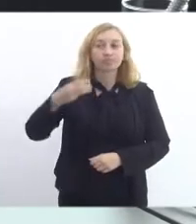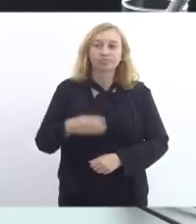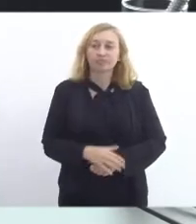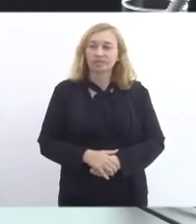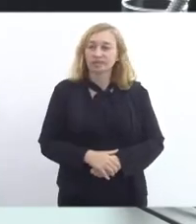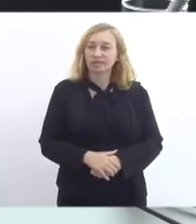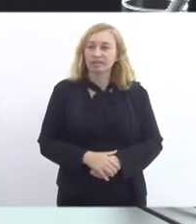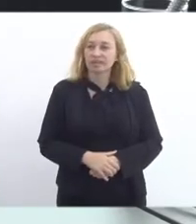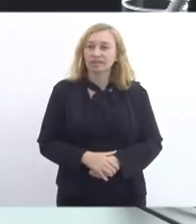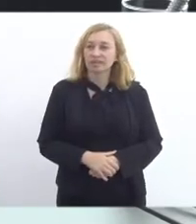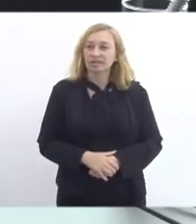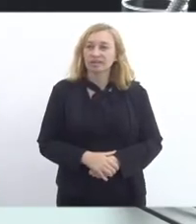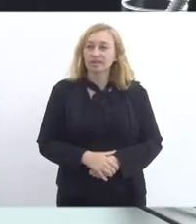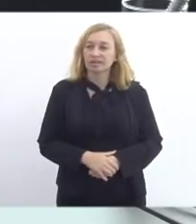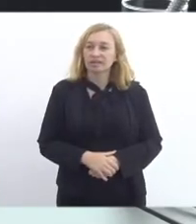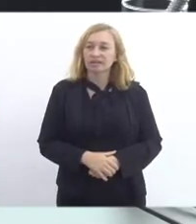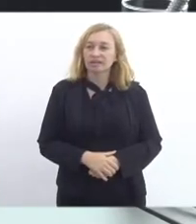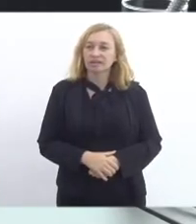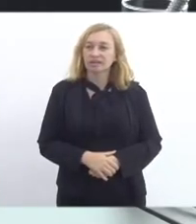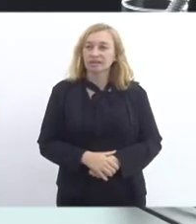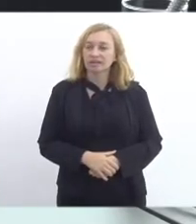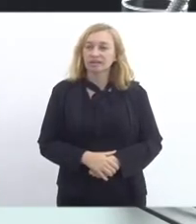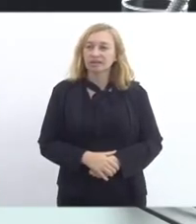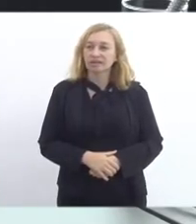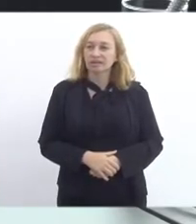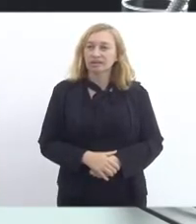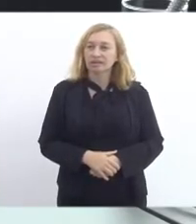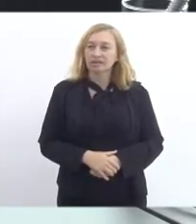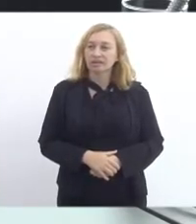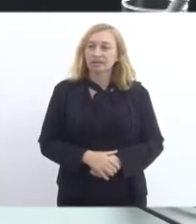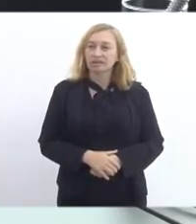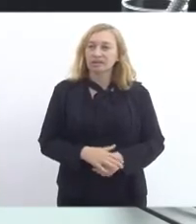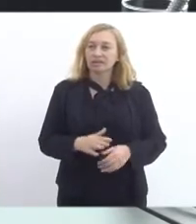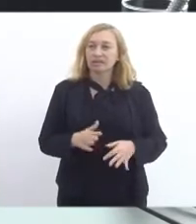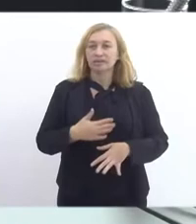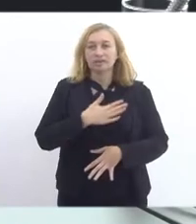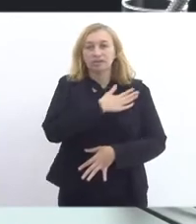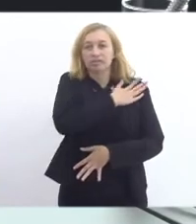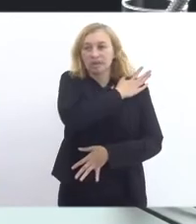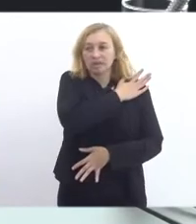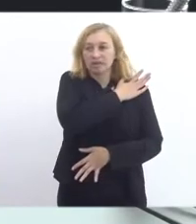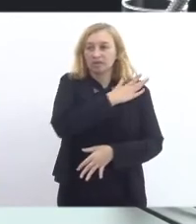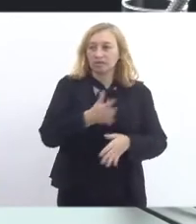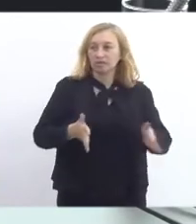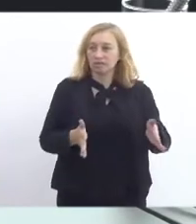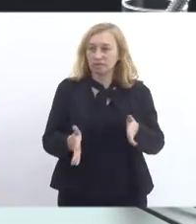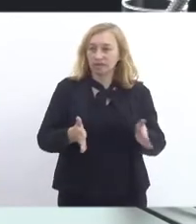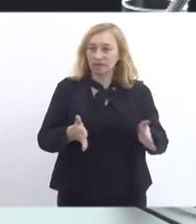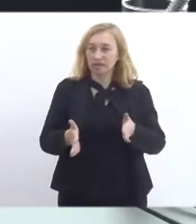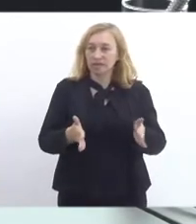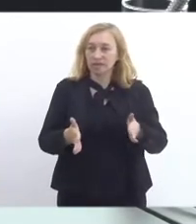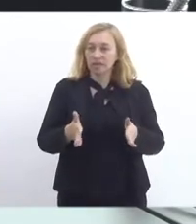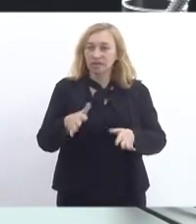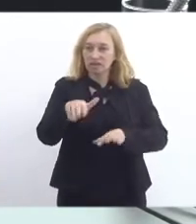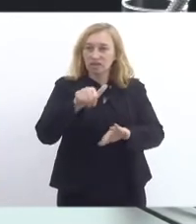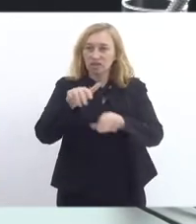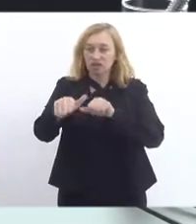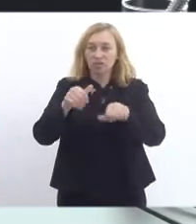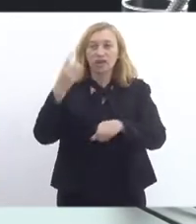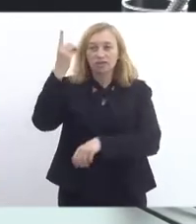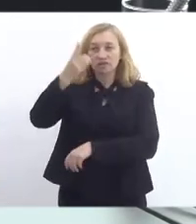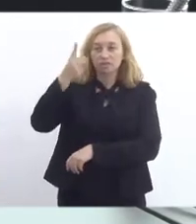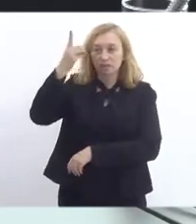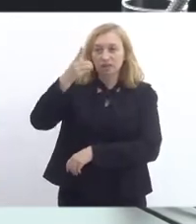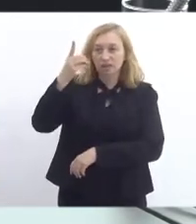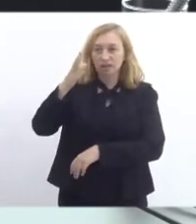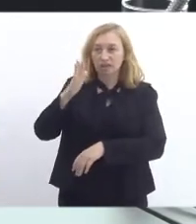que teve uma passagem pelo corpo militar, ele adorava chamar os deputados mais antigos,